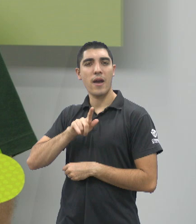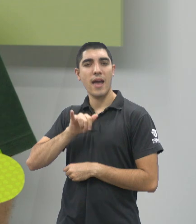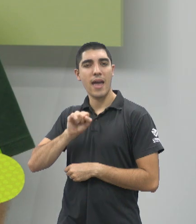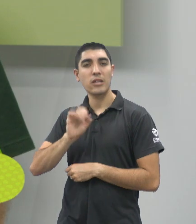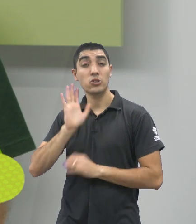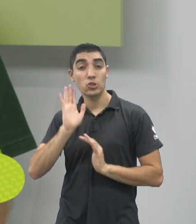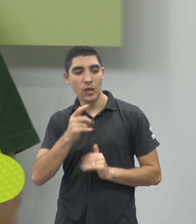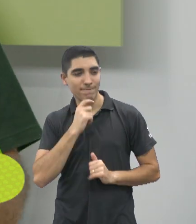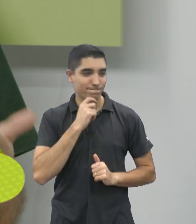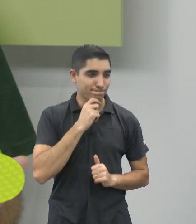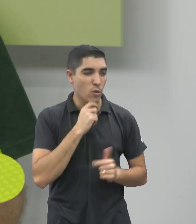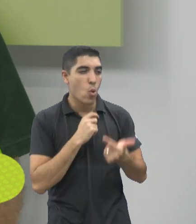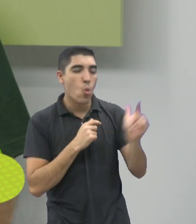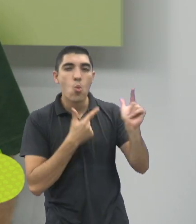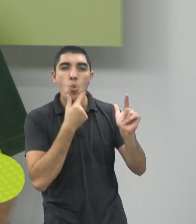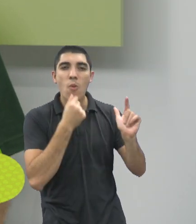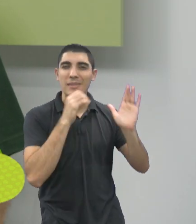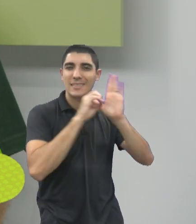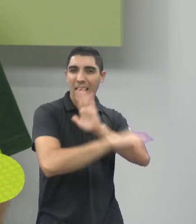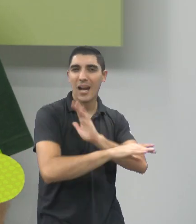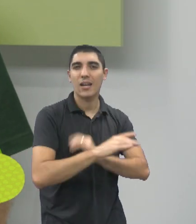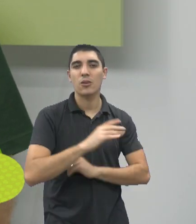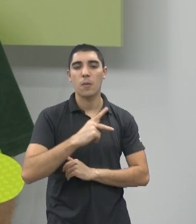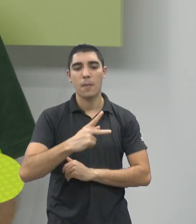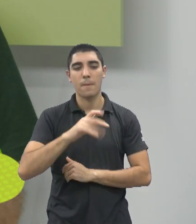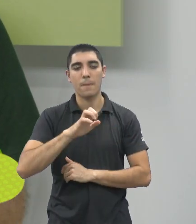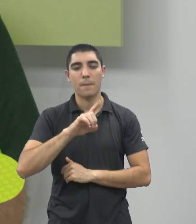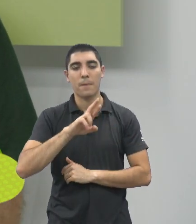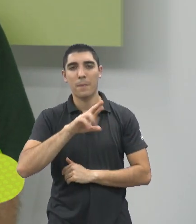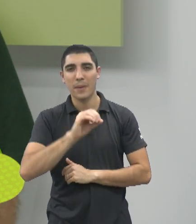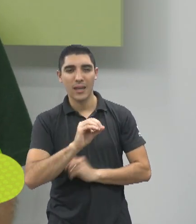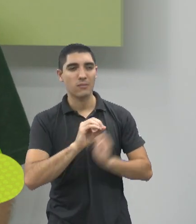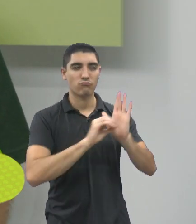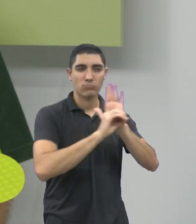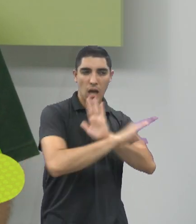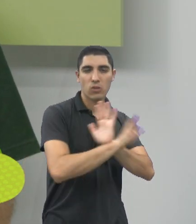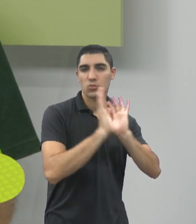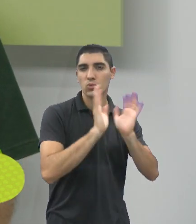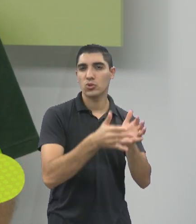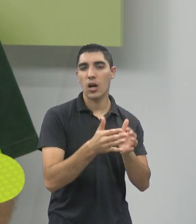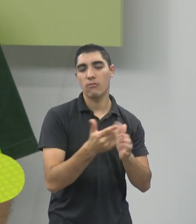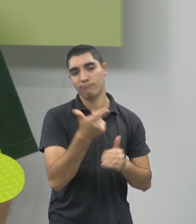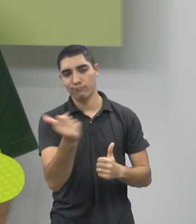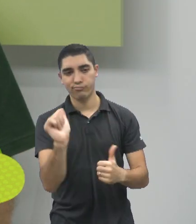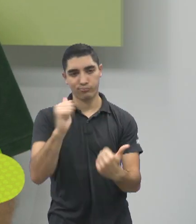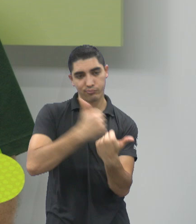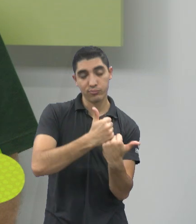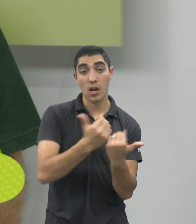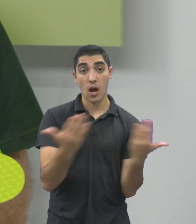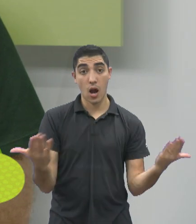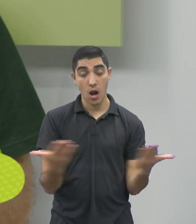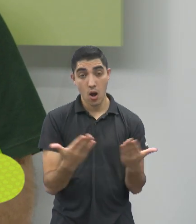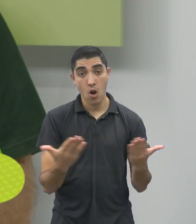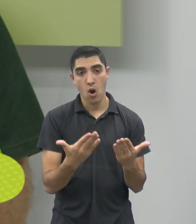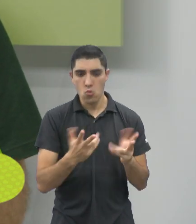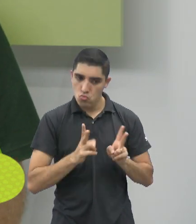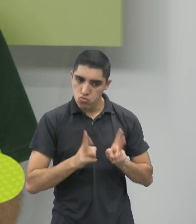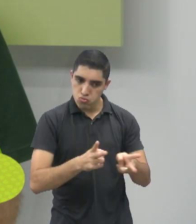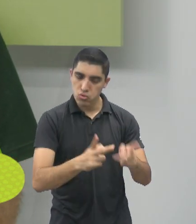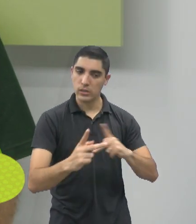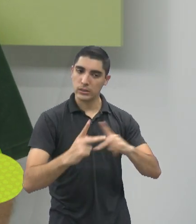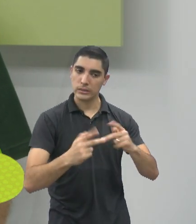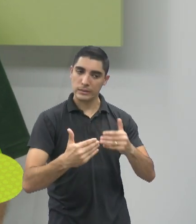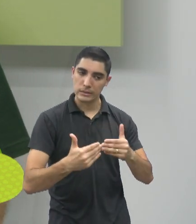que é o Choro, né, não deve ficar no São José, então conseguiu se reforçar e agora vai trilhar esse caminho aí